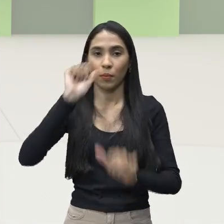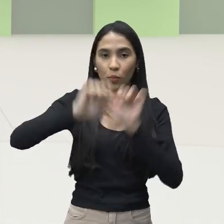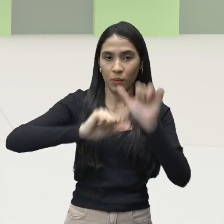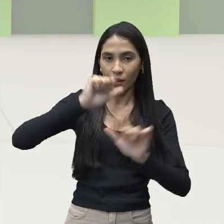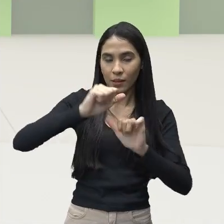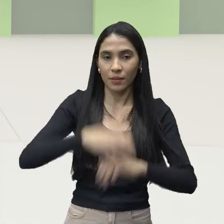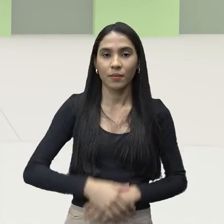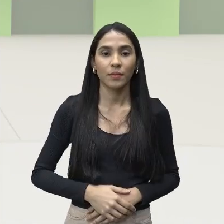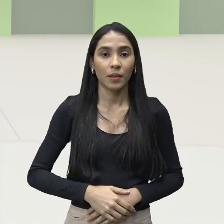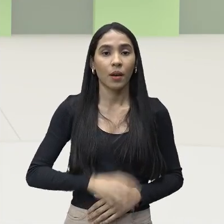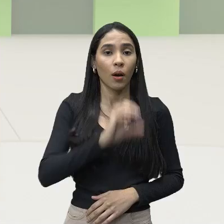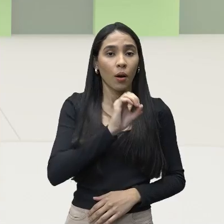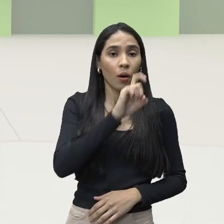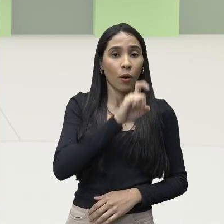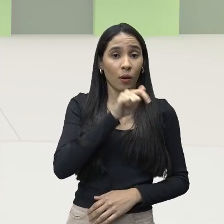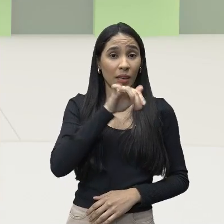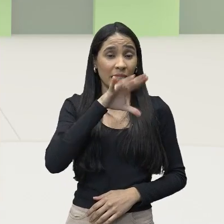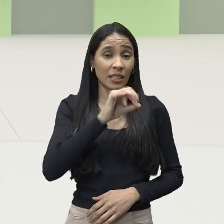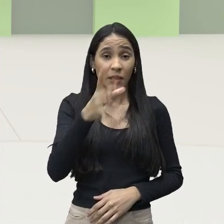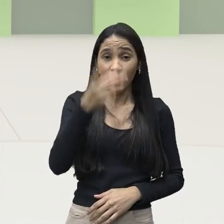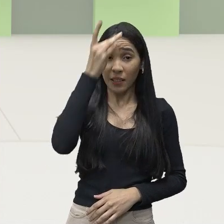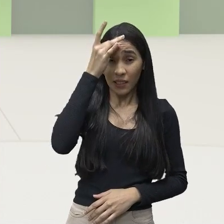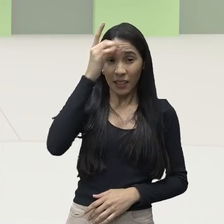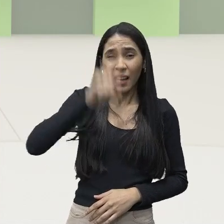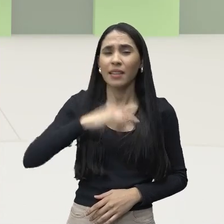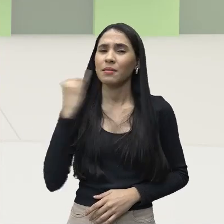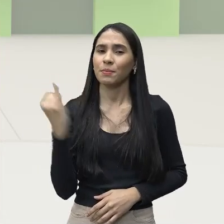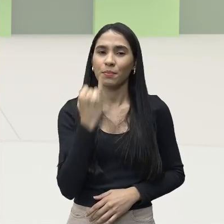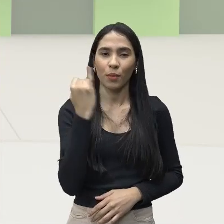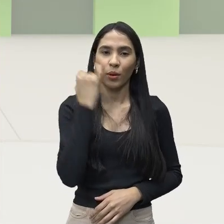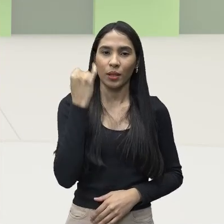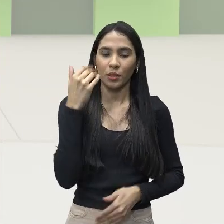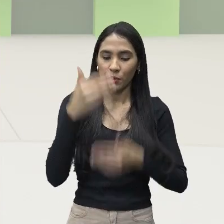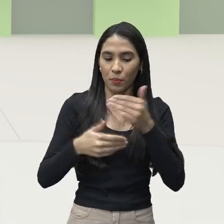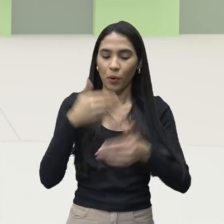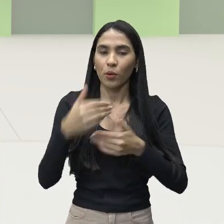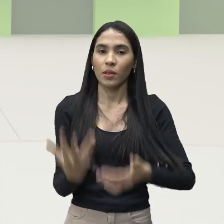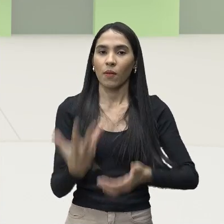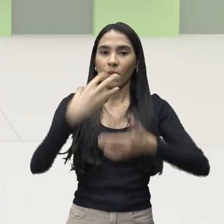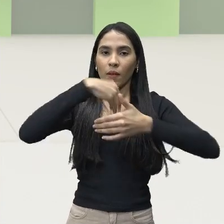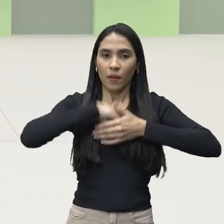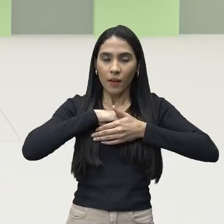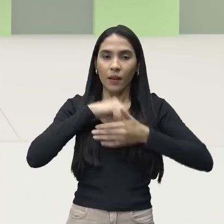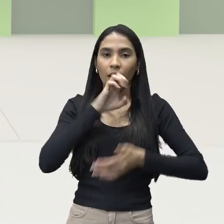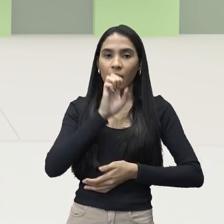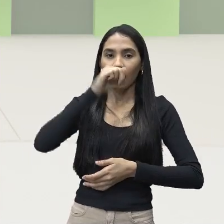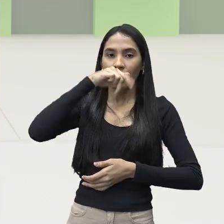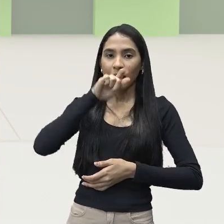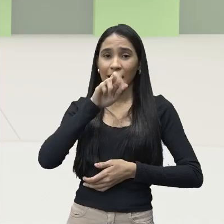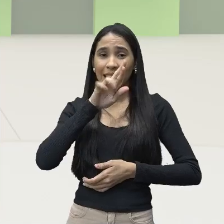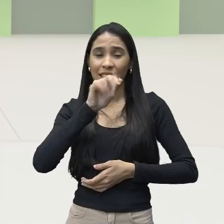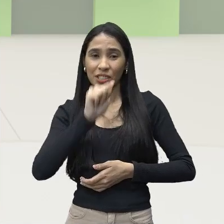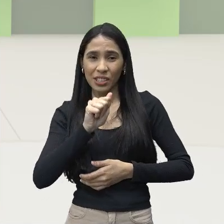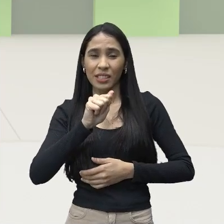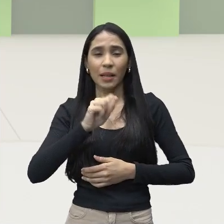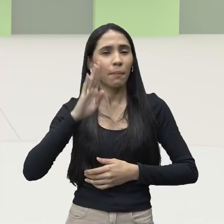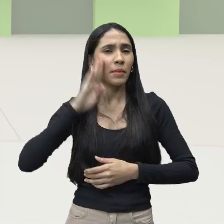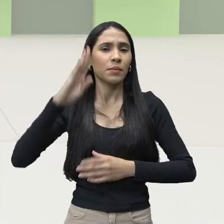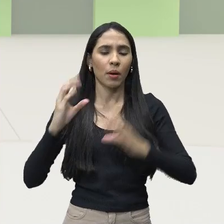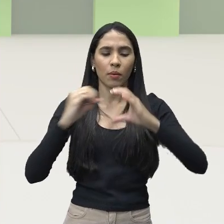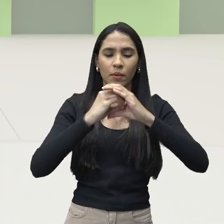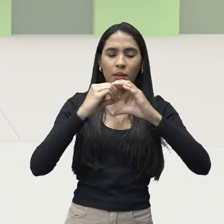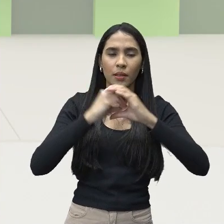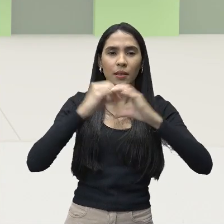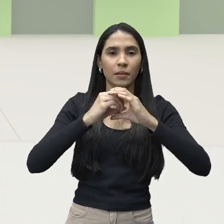tá? O oxigênio, grave isso aí, ele é muito importante para a produção de energia nas nossas células. Ele é um dos elementos, uma